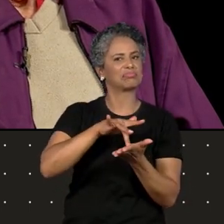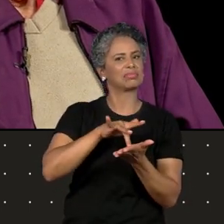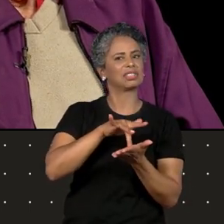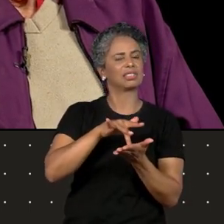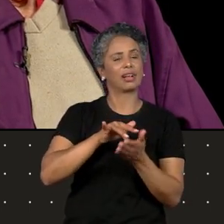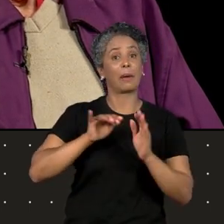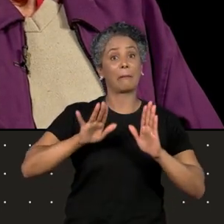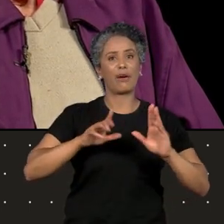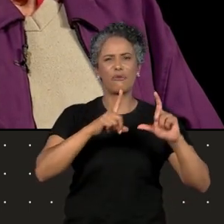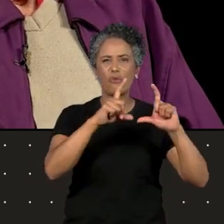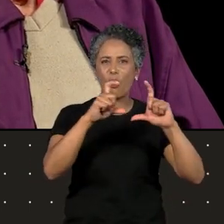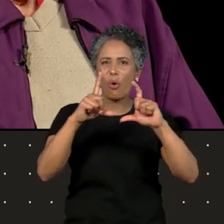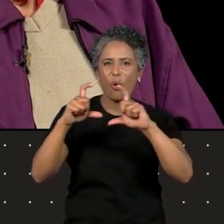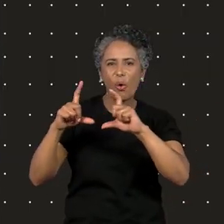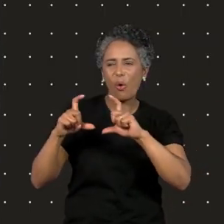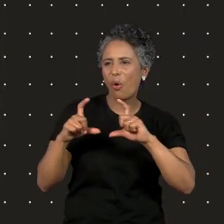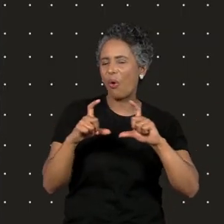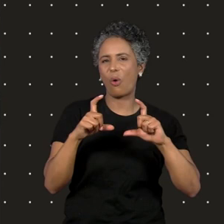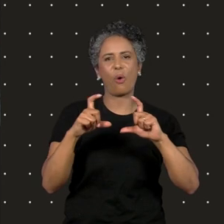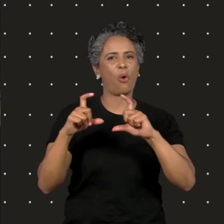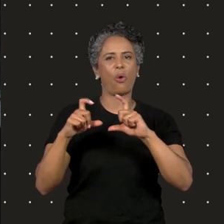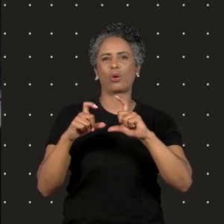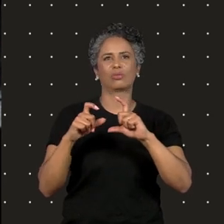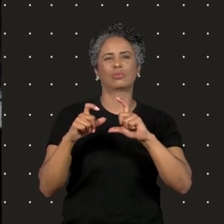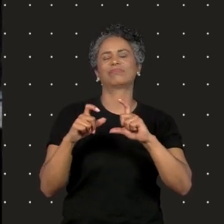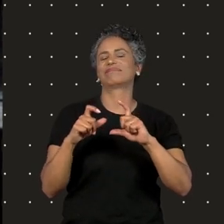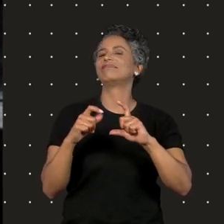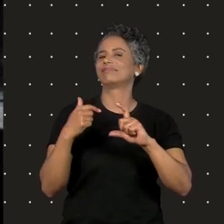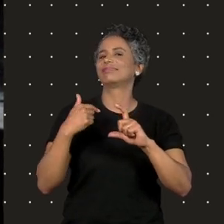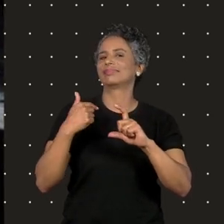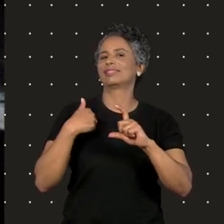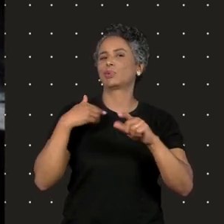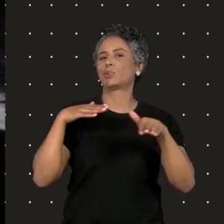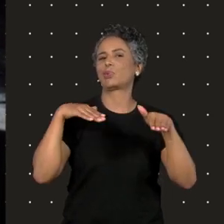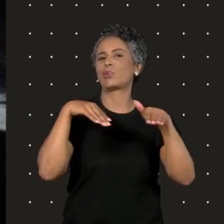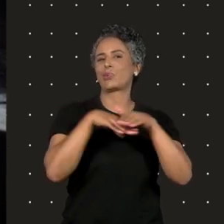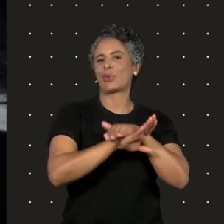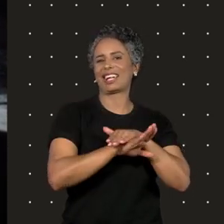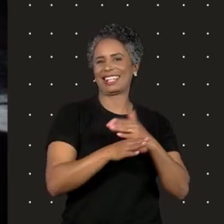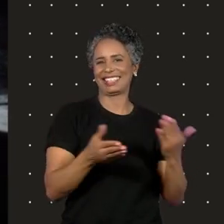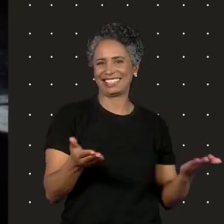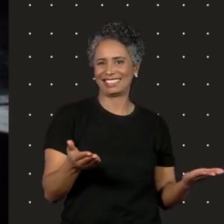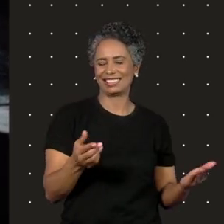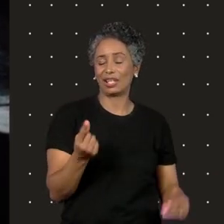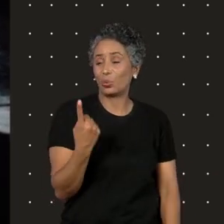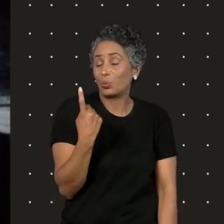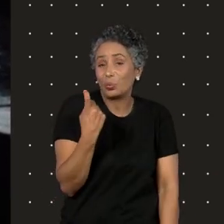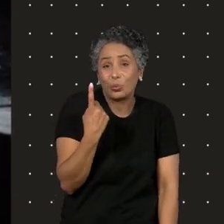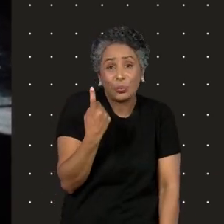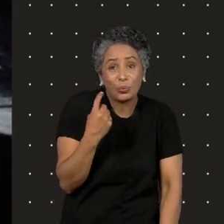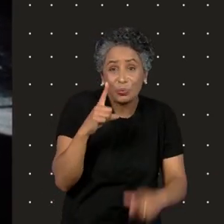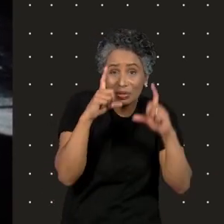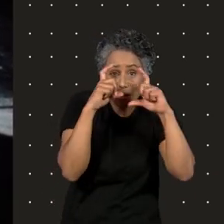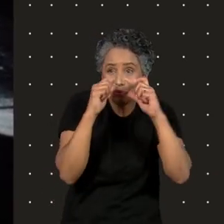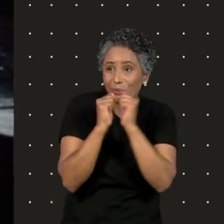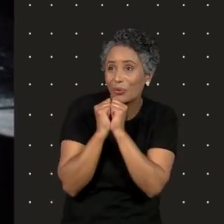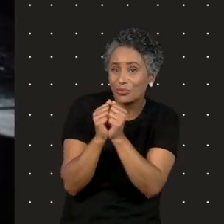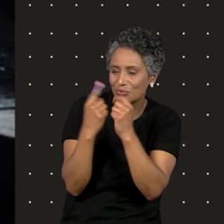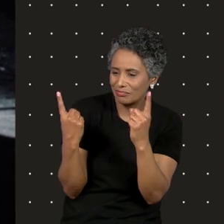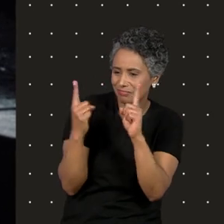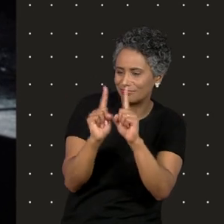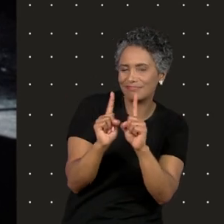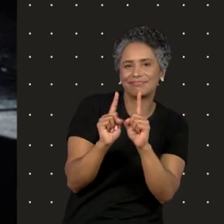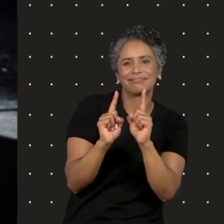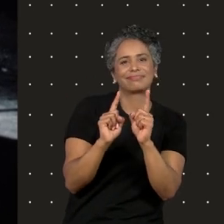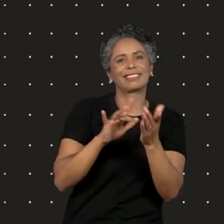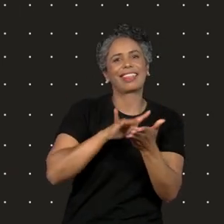foto sua, que eu guardei, aliás, é a única foto de você, porque nós dançamos